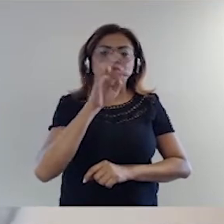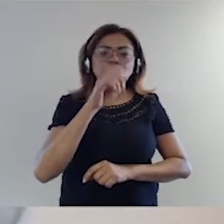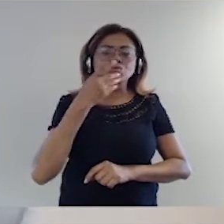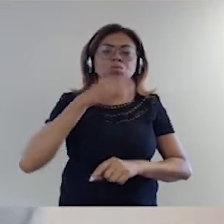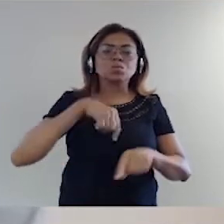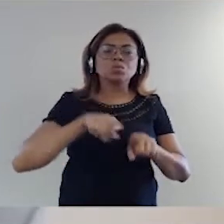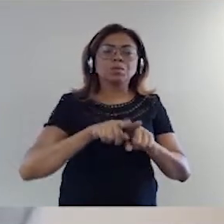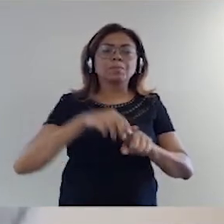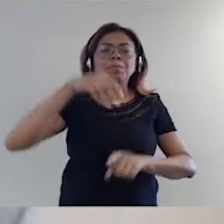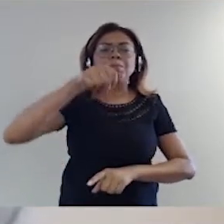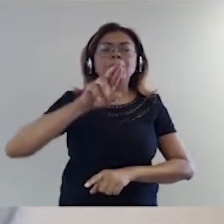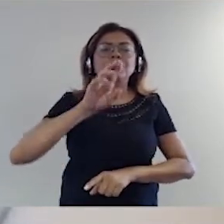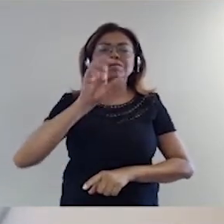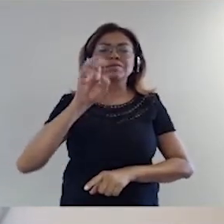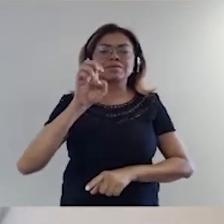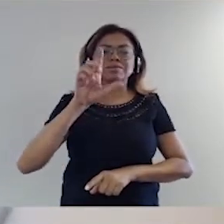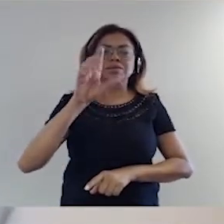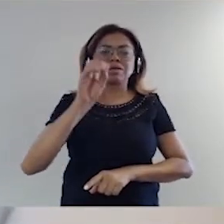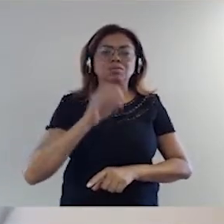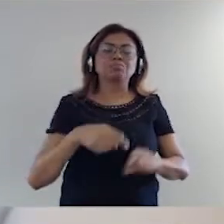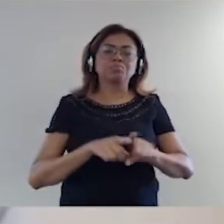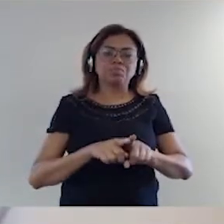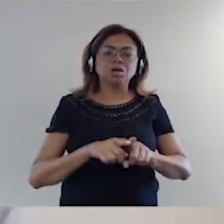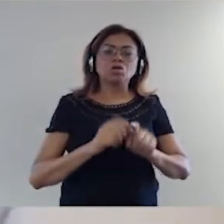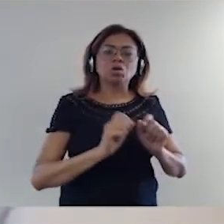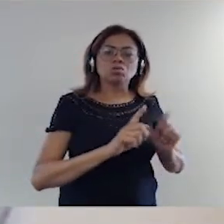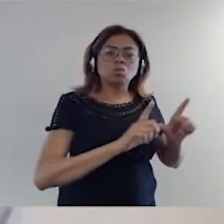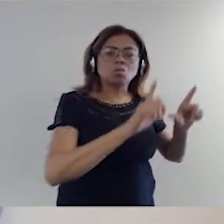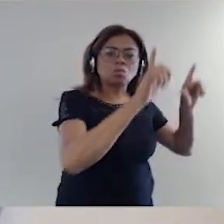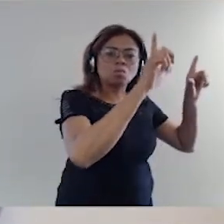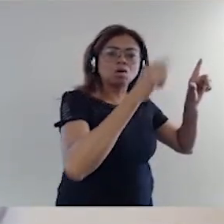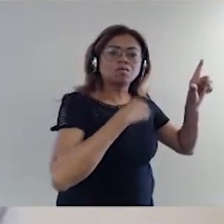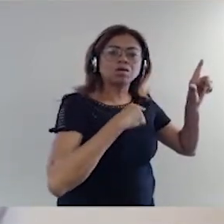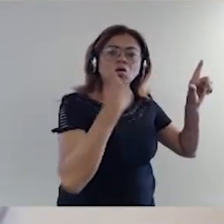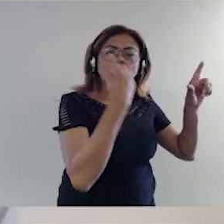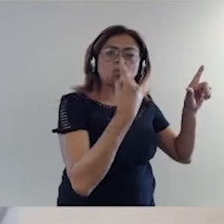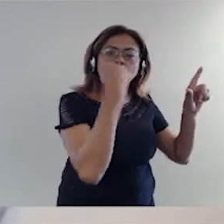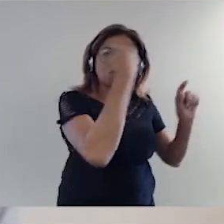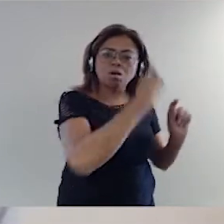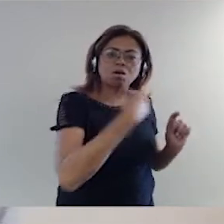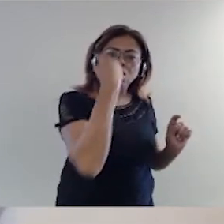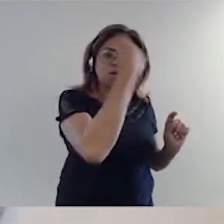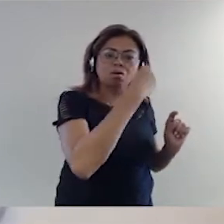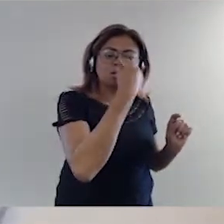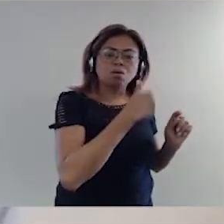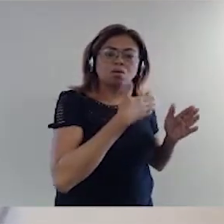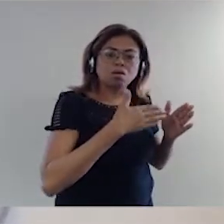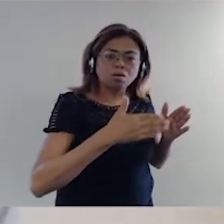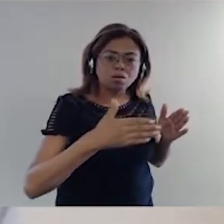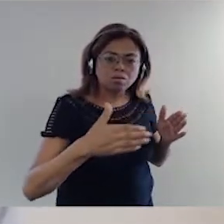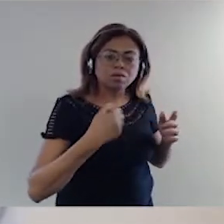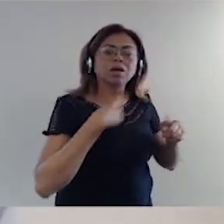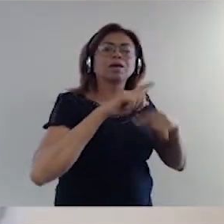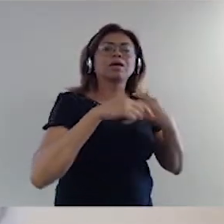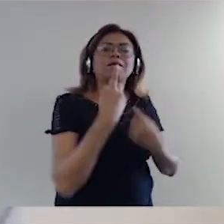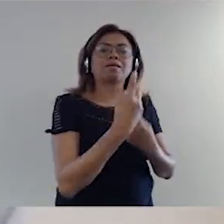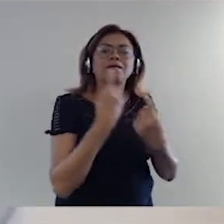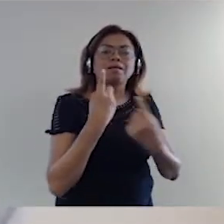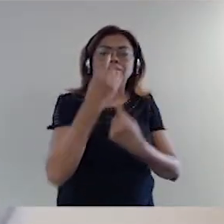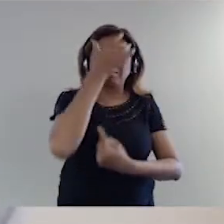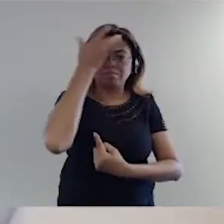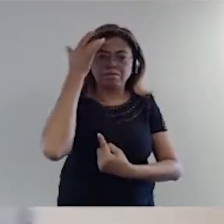Ramos. O nosso painel terá uma hora de duração e cada palestrante terá 15 minutos para sua